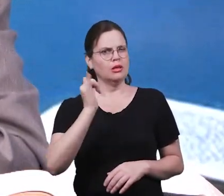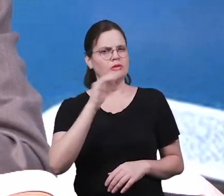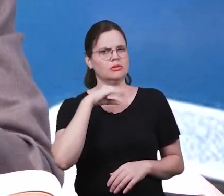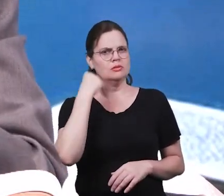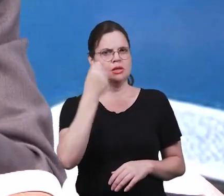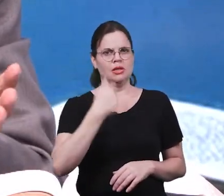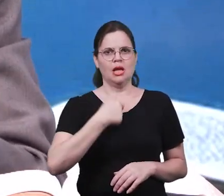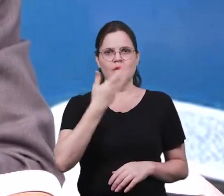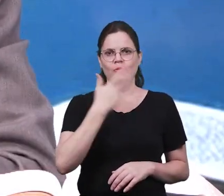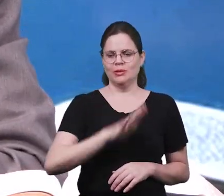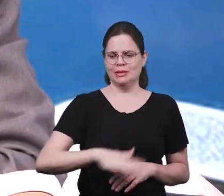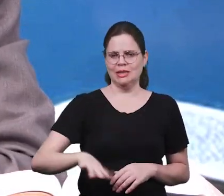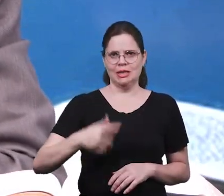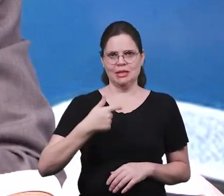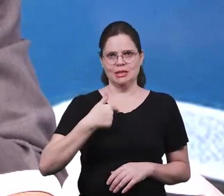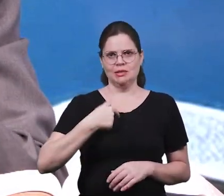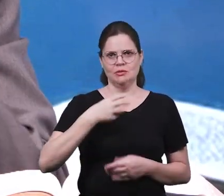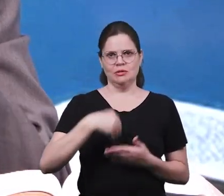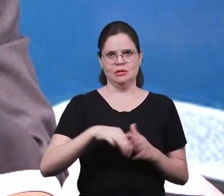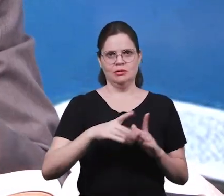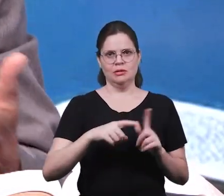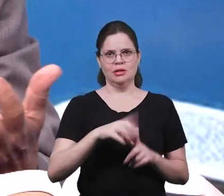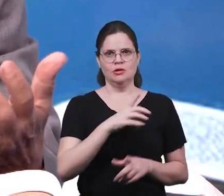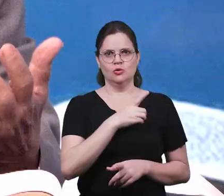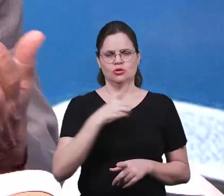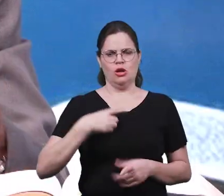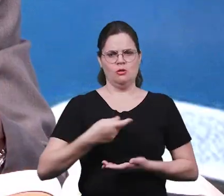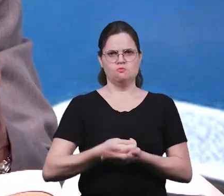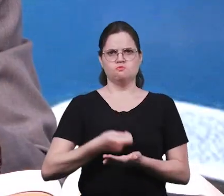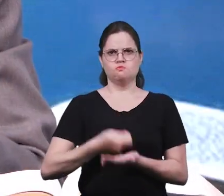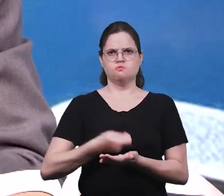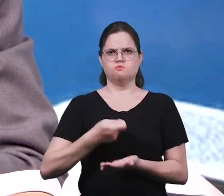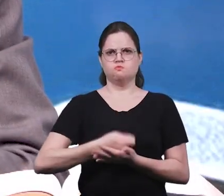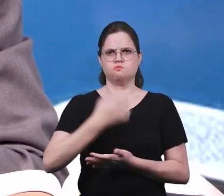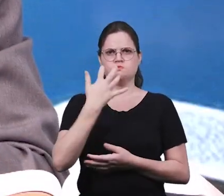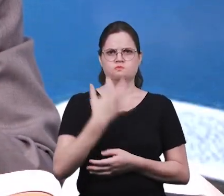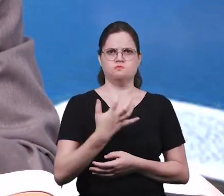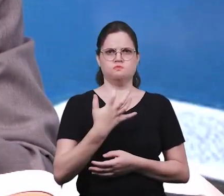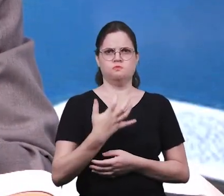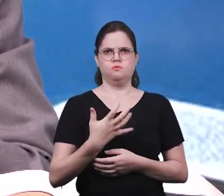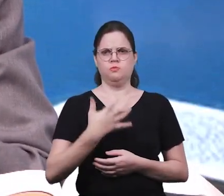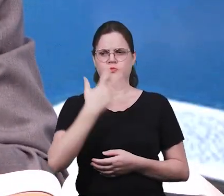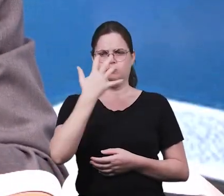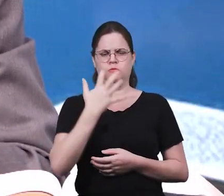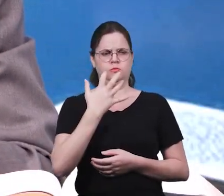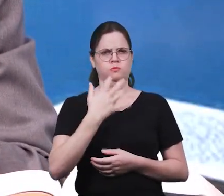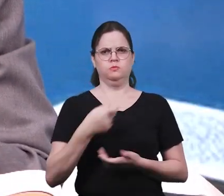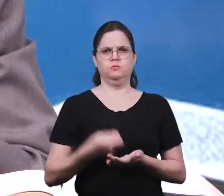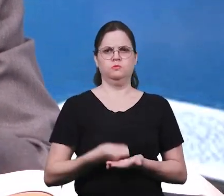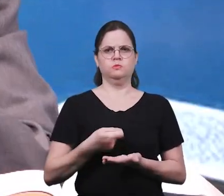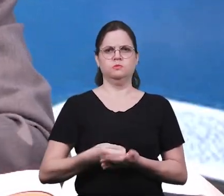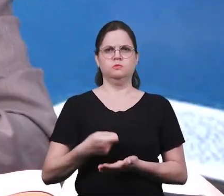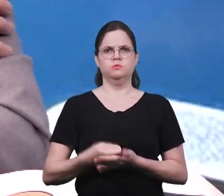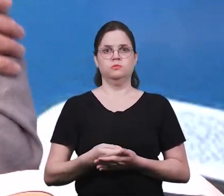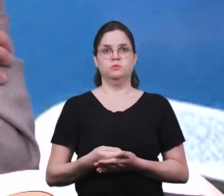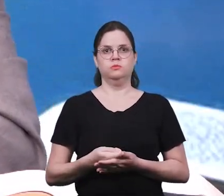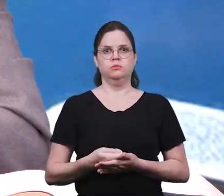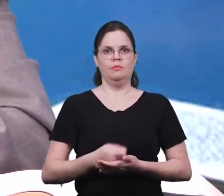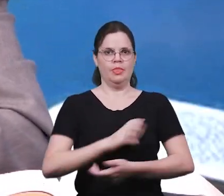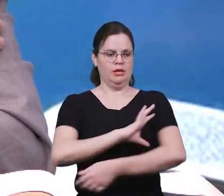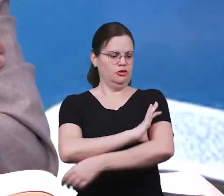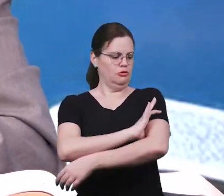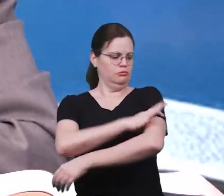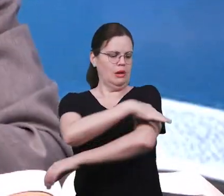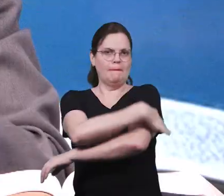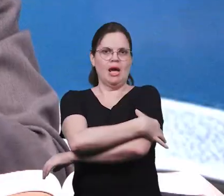de quando eu era menino de igreja, os diáconos eram muito rigorosos naquela época e eram sérios e eram identificados com